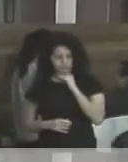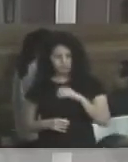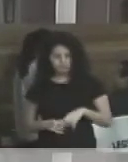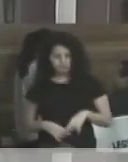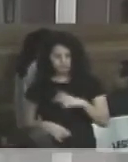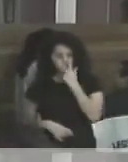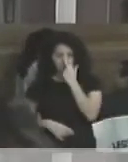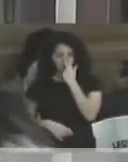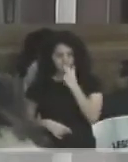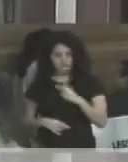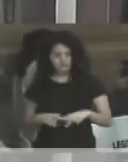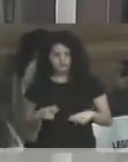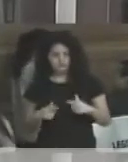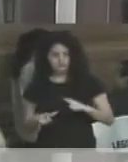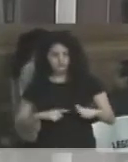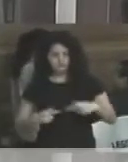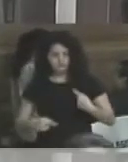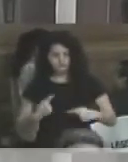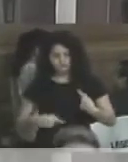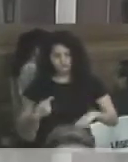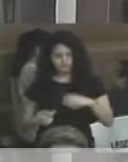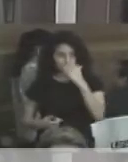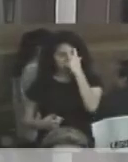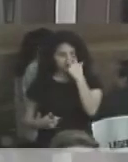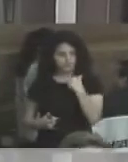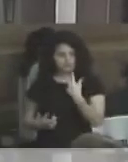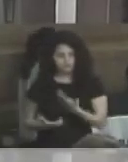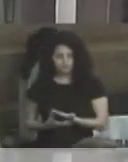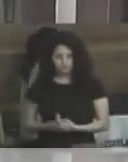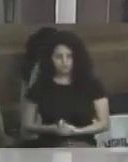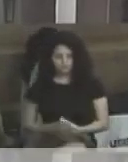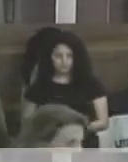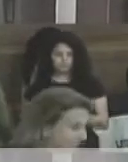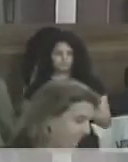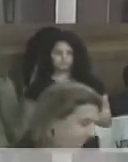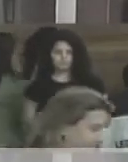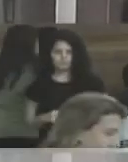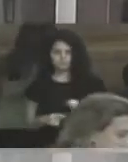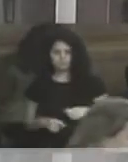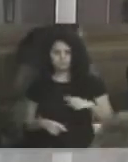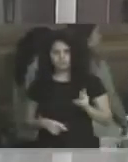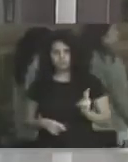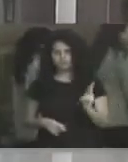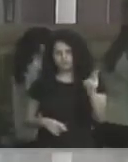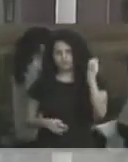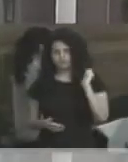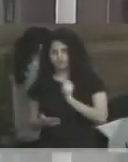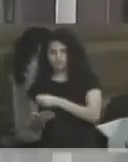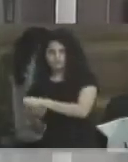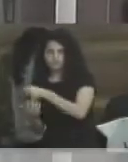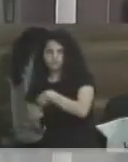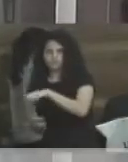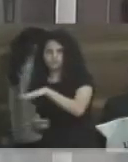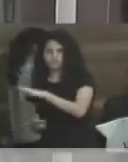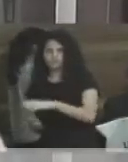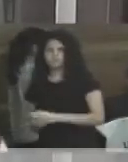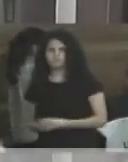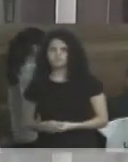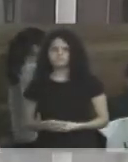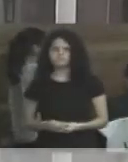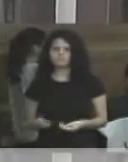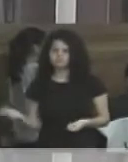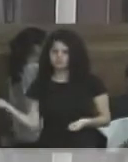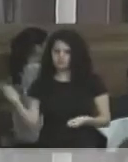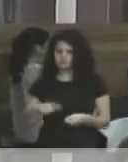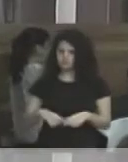está cega. O executivo está cego, porque continua vendendo tudo para fora, continua trazendo mão de obra de fora,